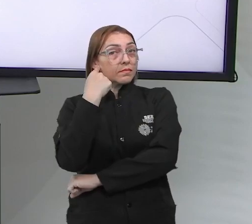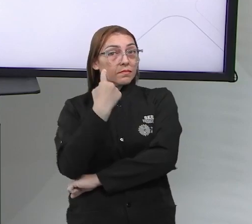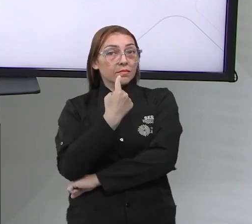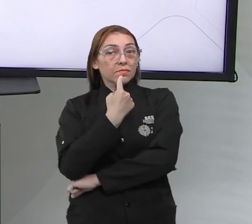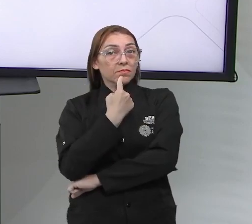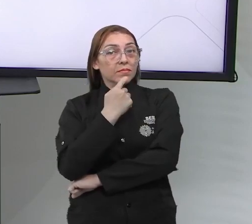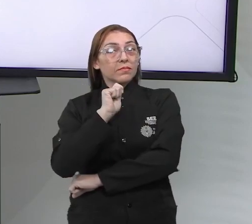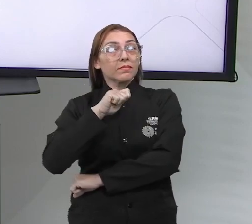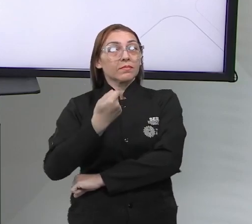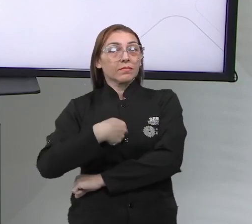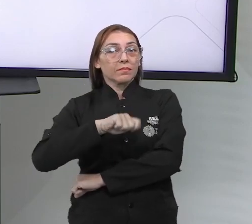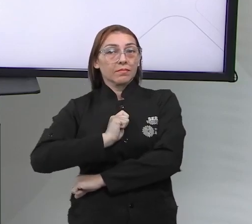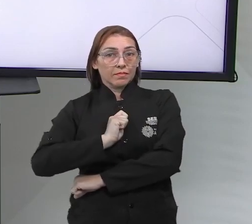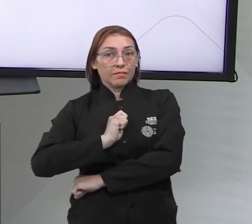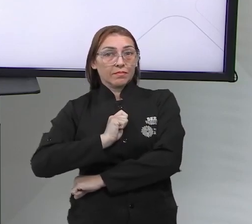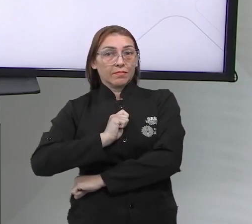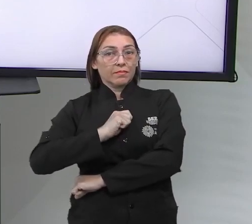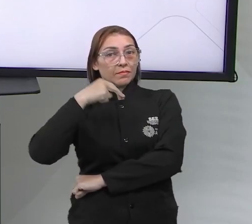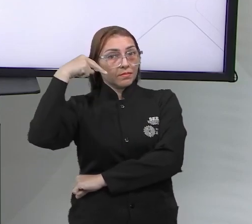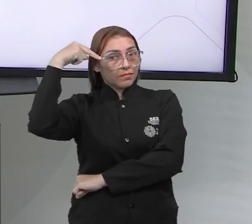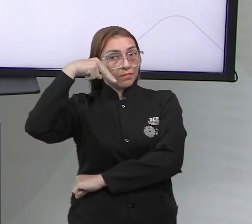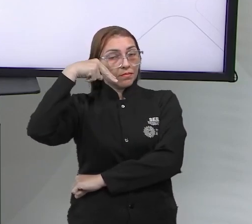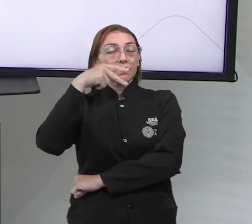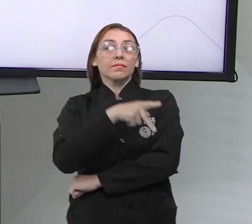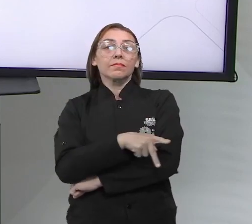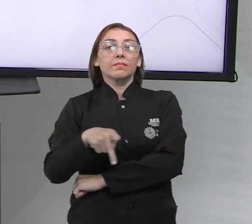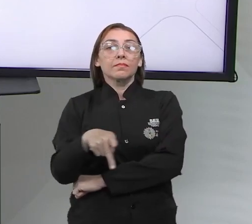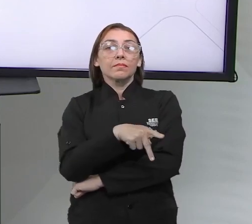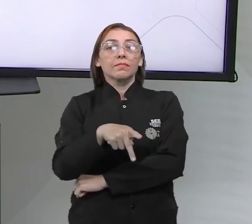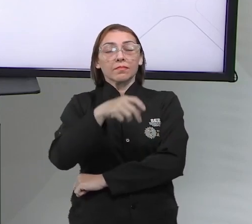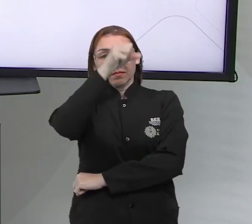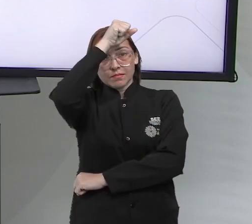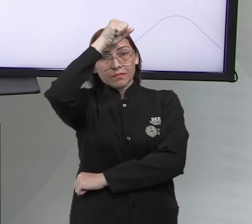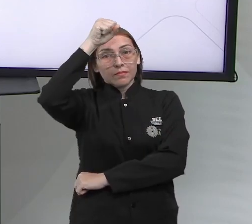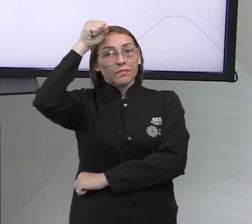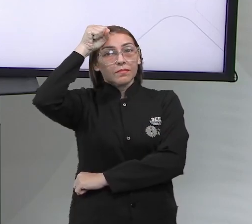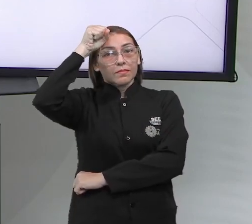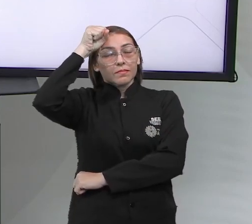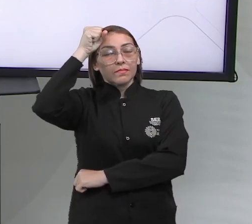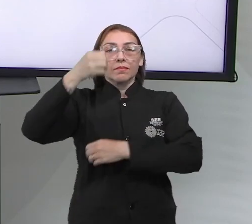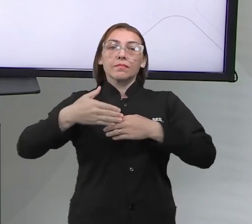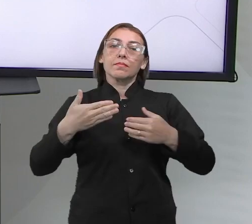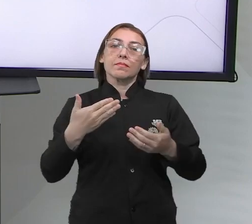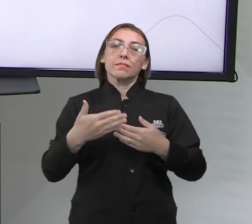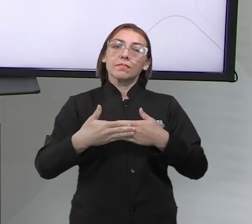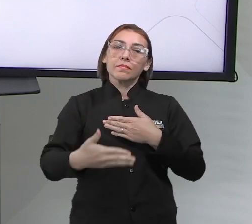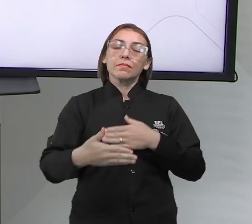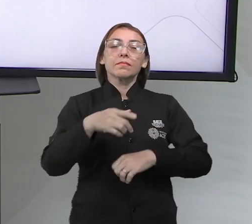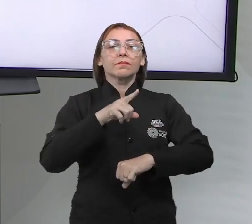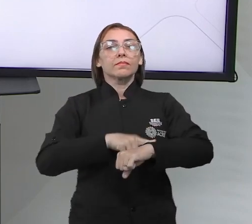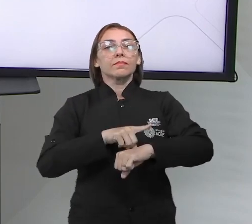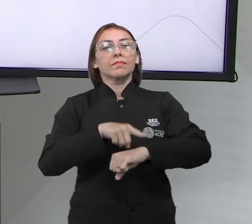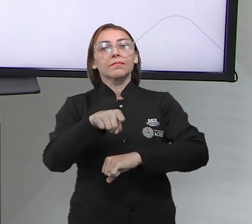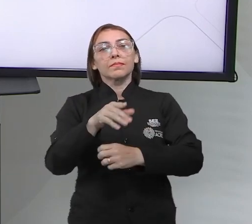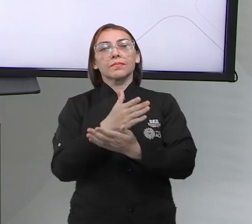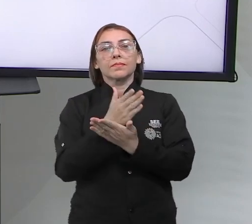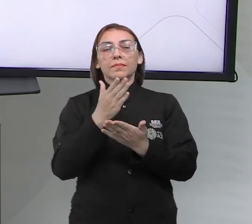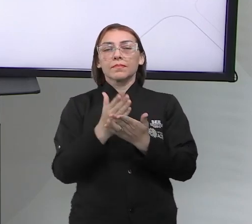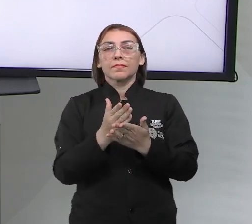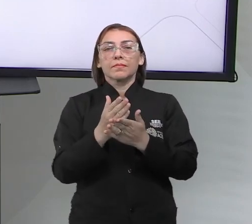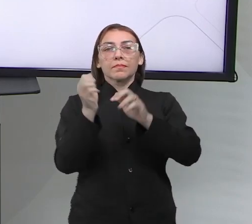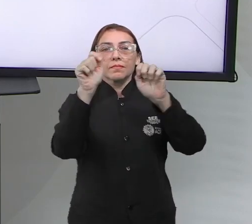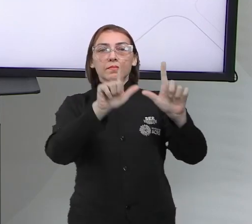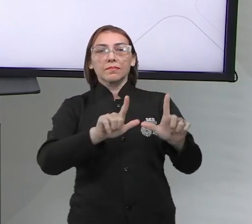surdos, este é o meu sinal. Eu sou professor de Sociologia e a partir deste momento você começa a